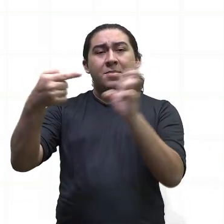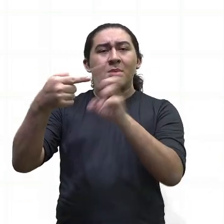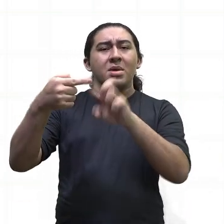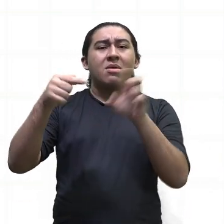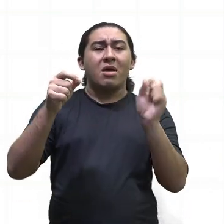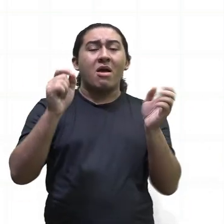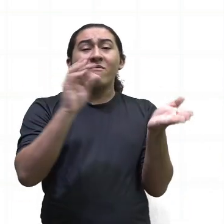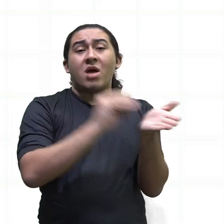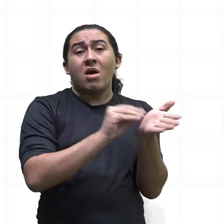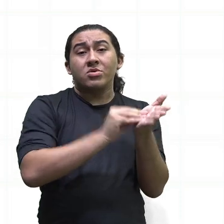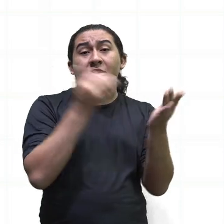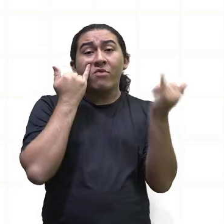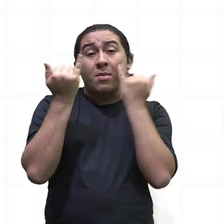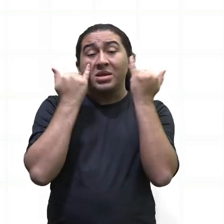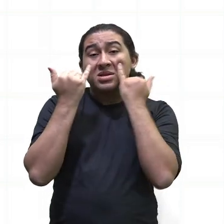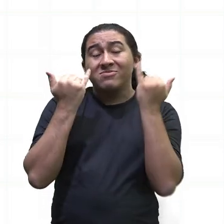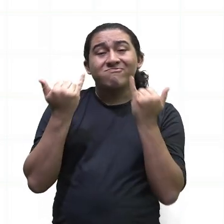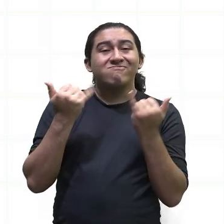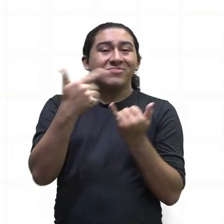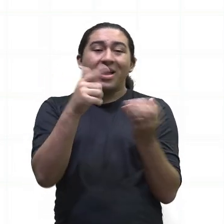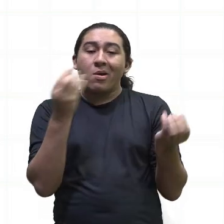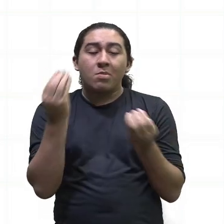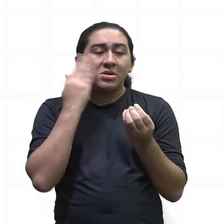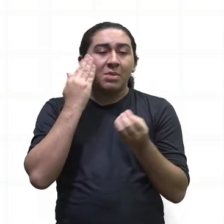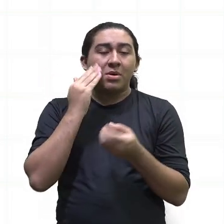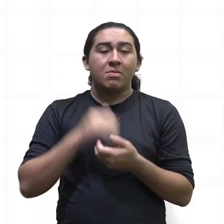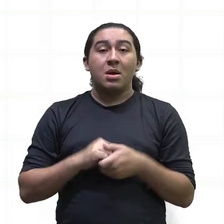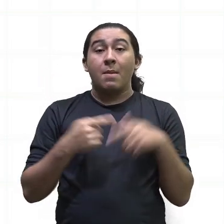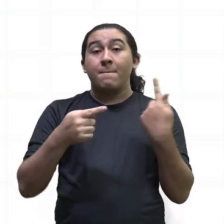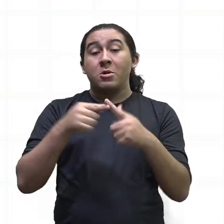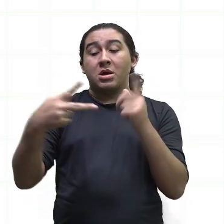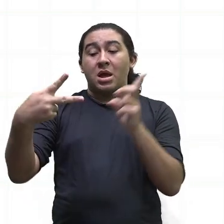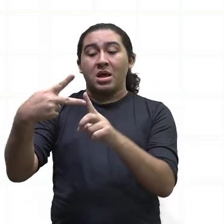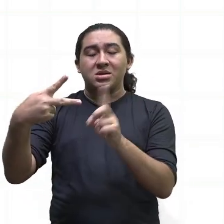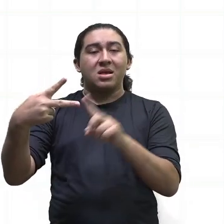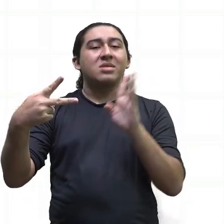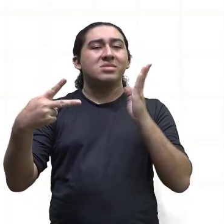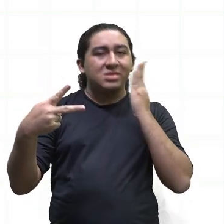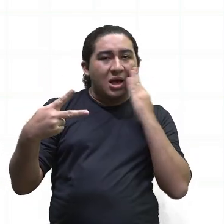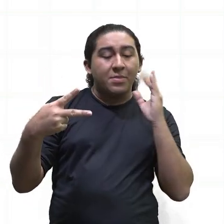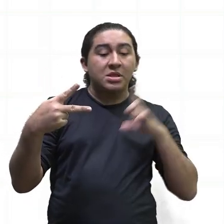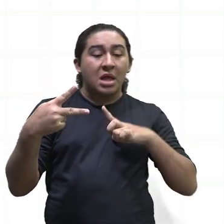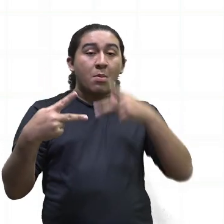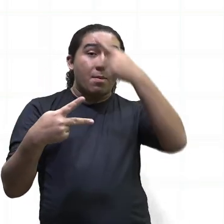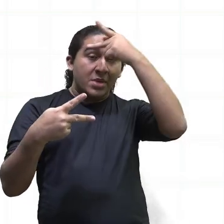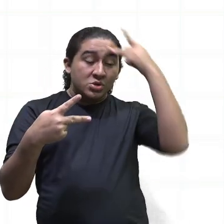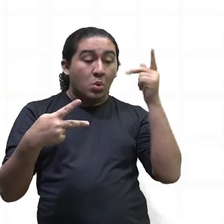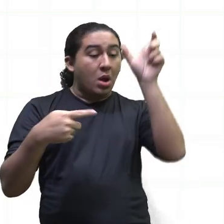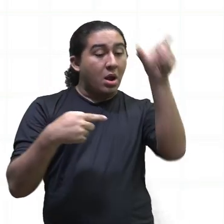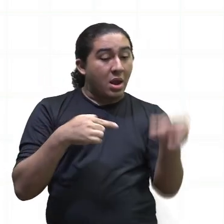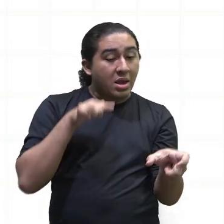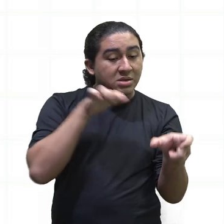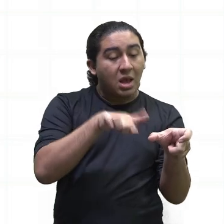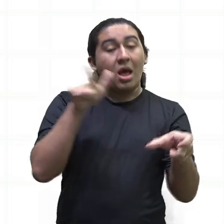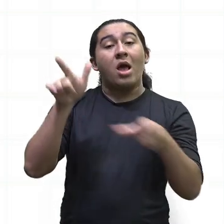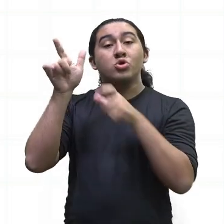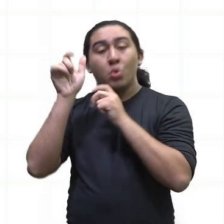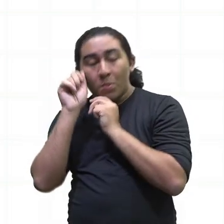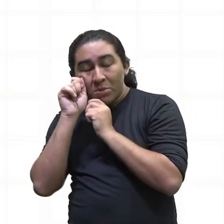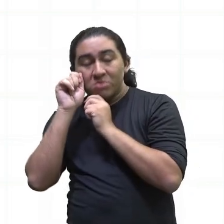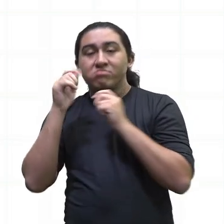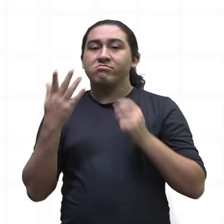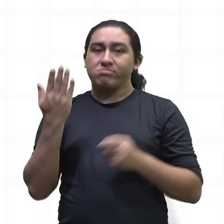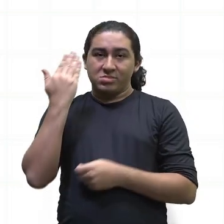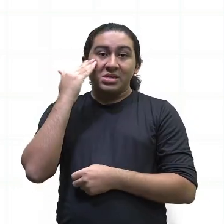cochilando, que eu não entendi. Quando eu digo porteiro cochilava, eu já entendo que ali um funcionário de um edifício, de um prédio, estava o